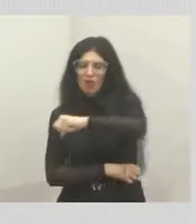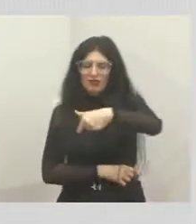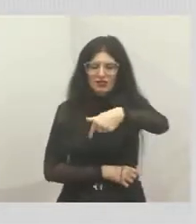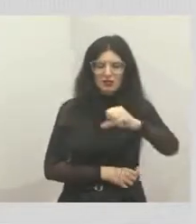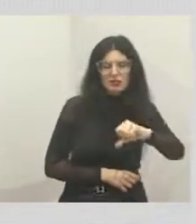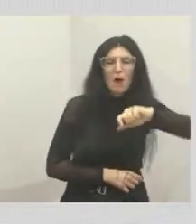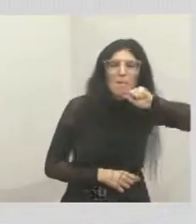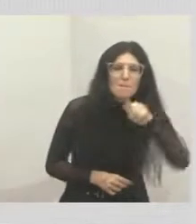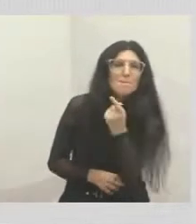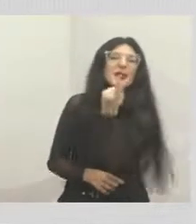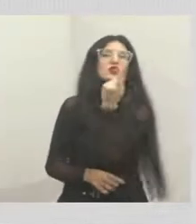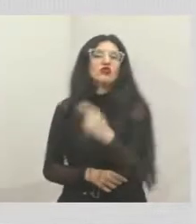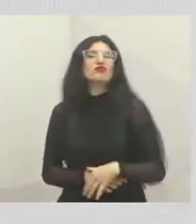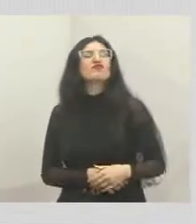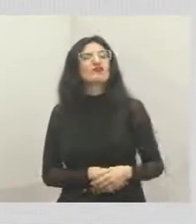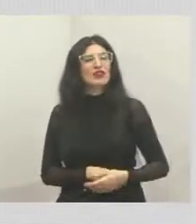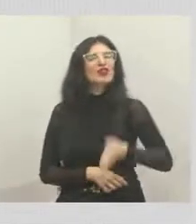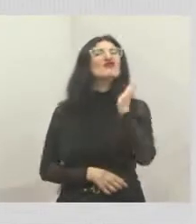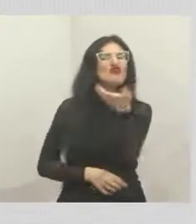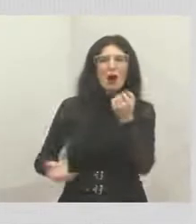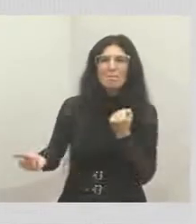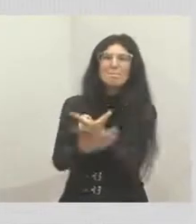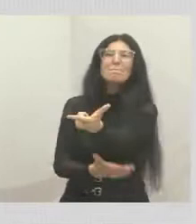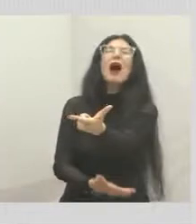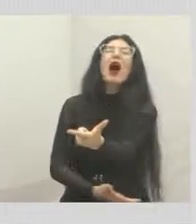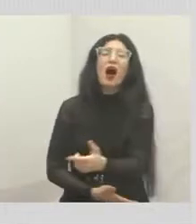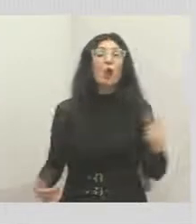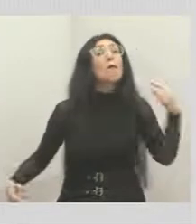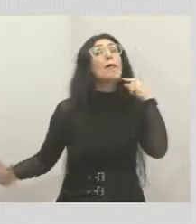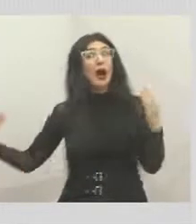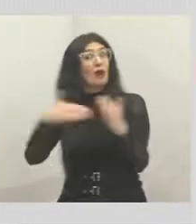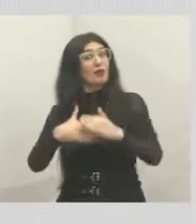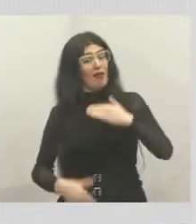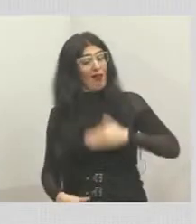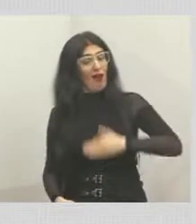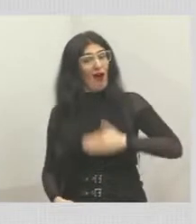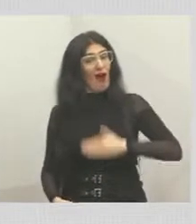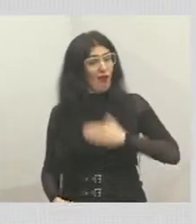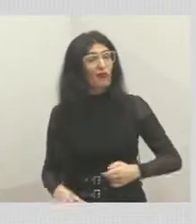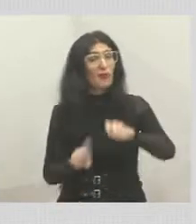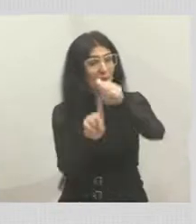1.281.979.000, na qual foi liquidado até o segundo quadrimestre